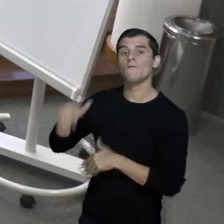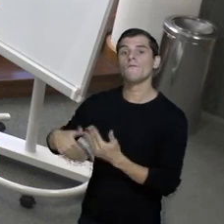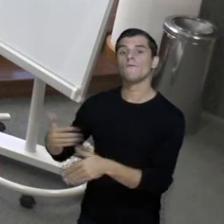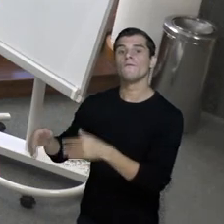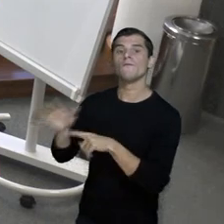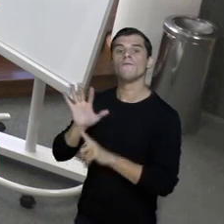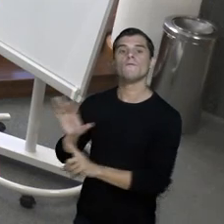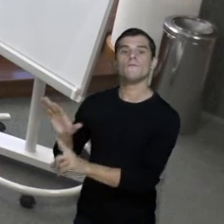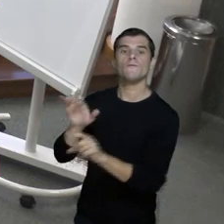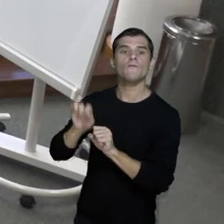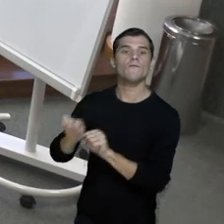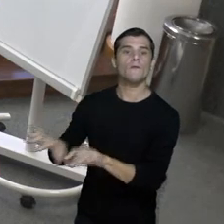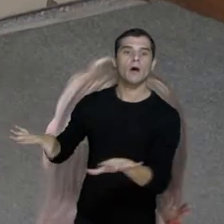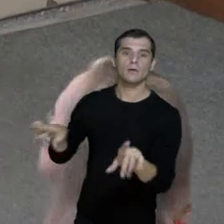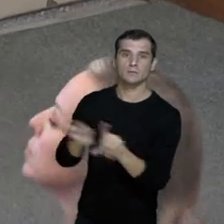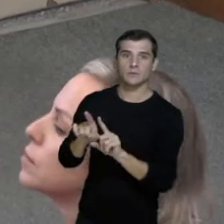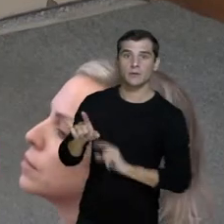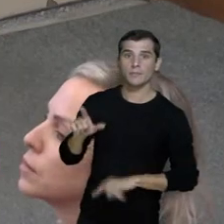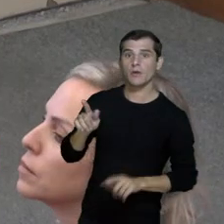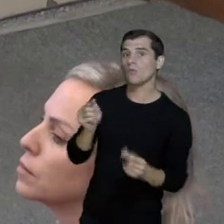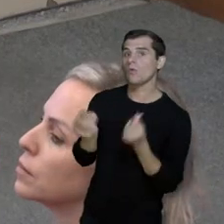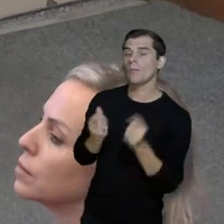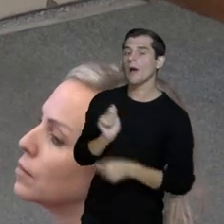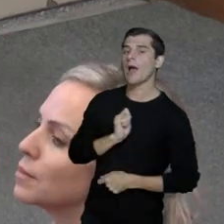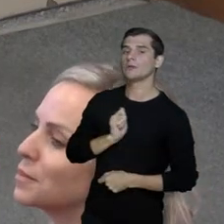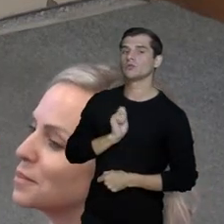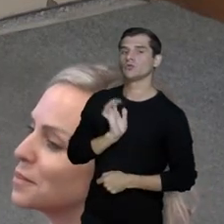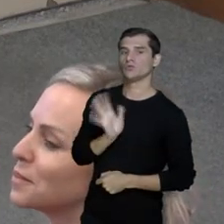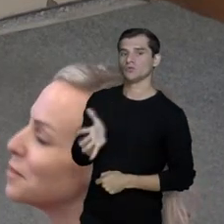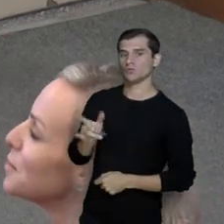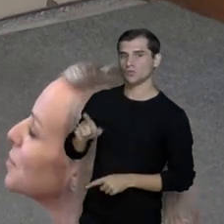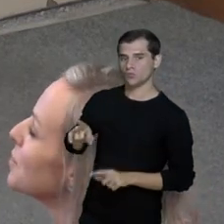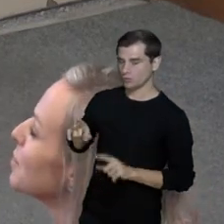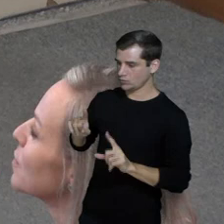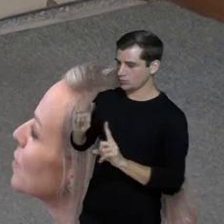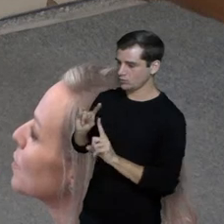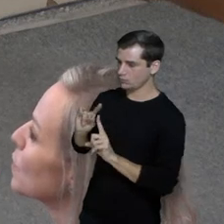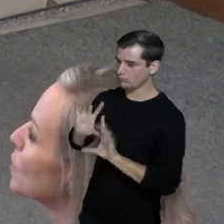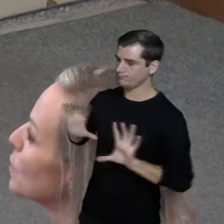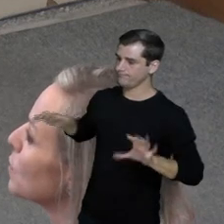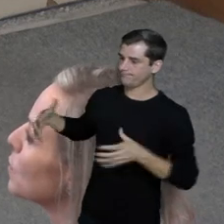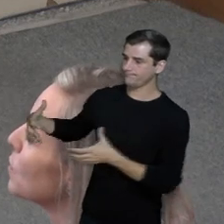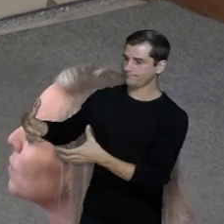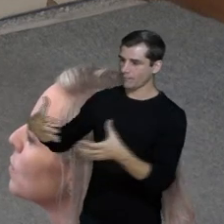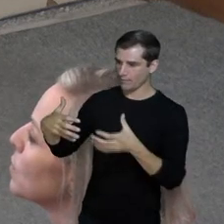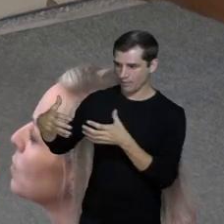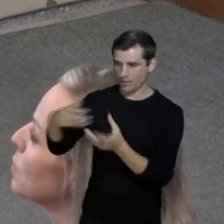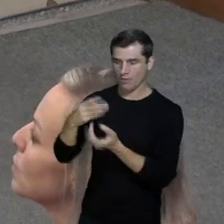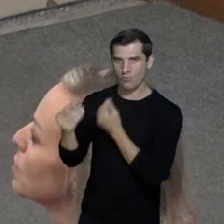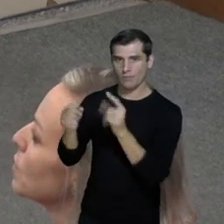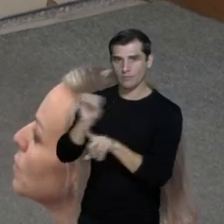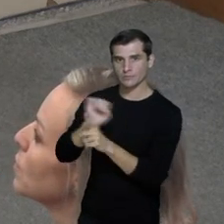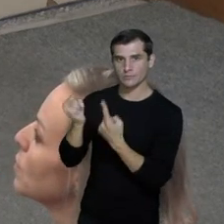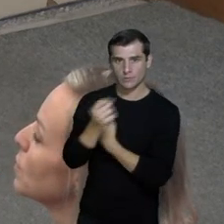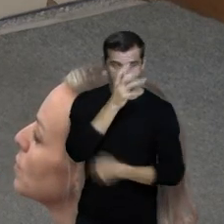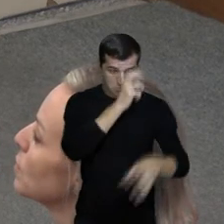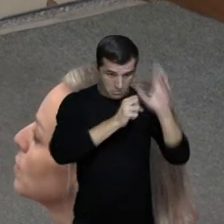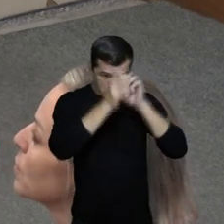coletivas de desonestidade na Norma social e que se aprende desde a educação